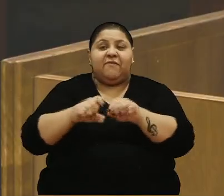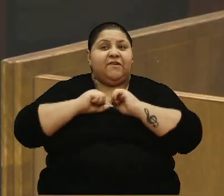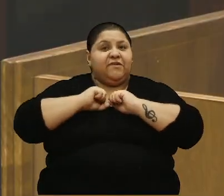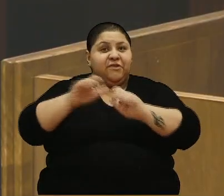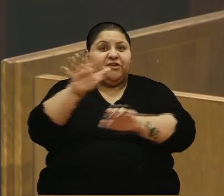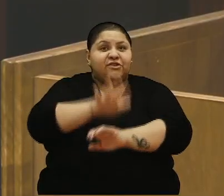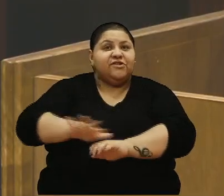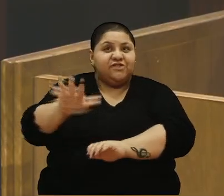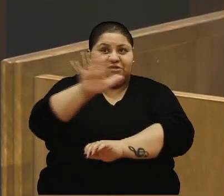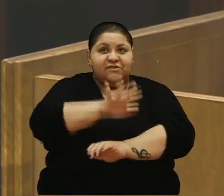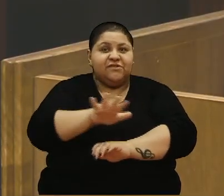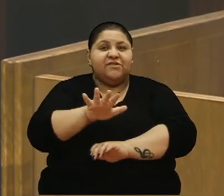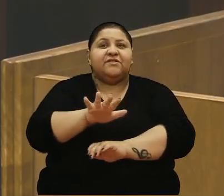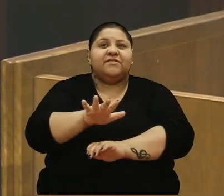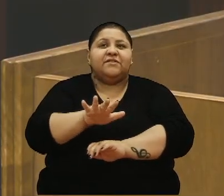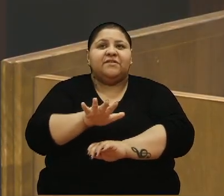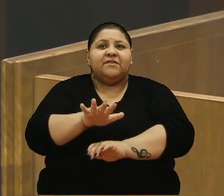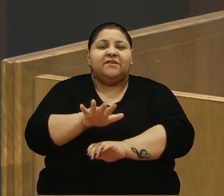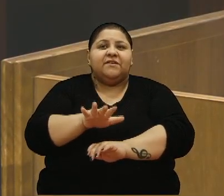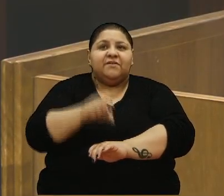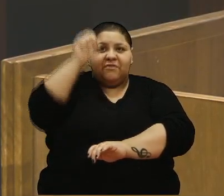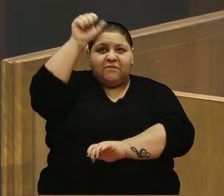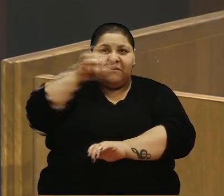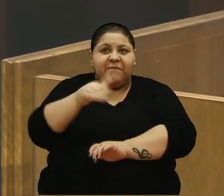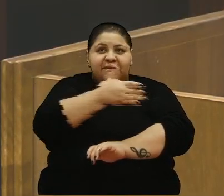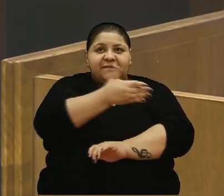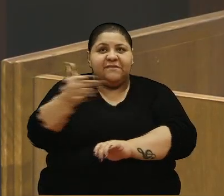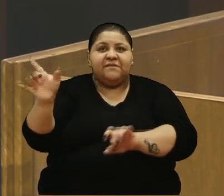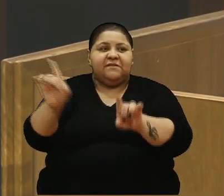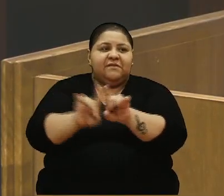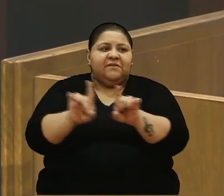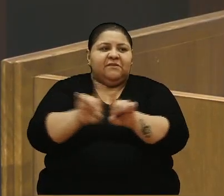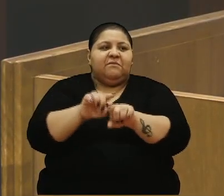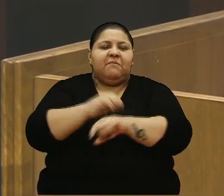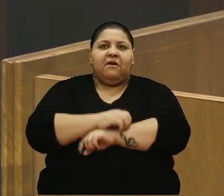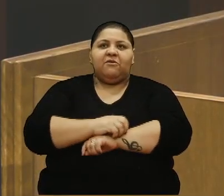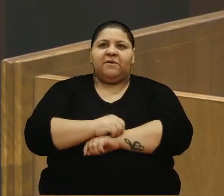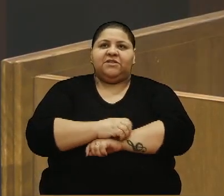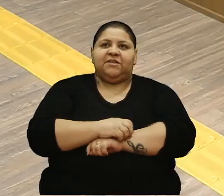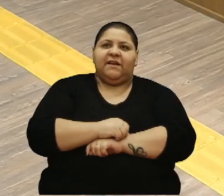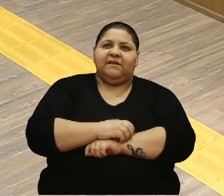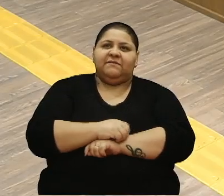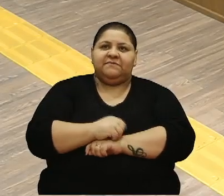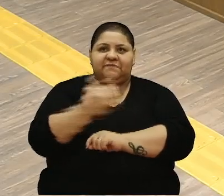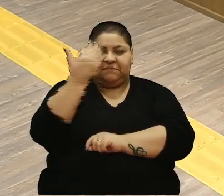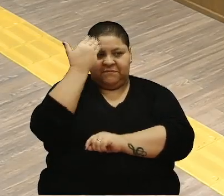Né? Então, vou dar espaço para trazer uma bênção aqui para vocês. Obrigado, presidente. Obrigado, vereador.